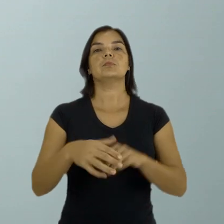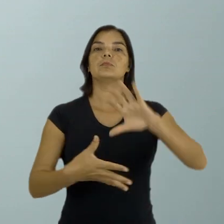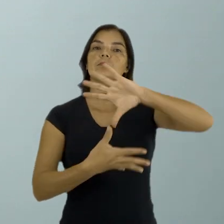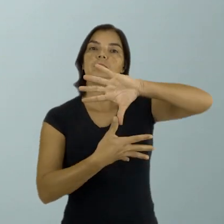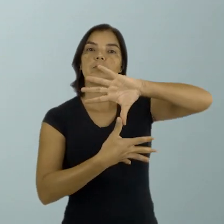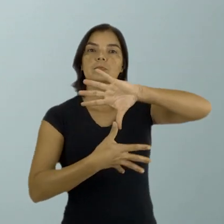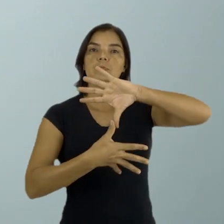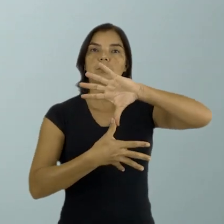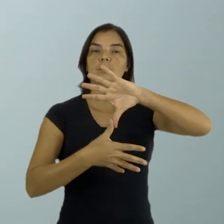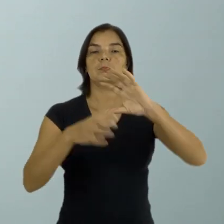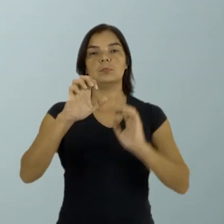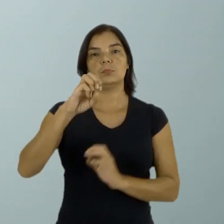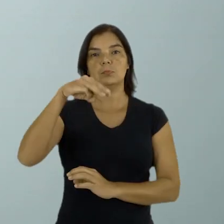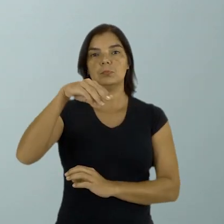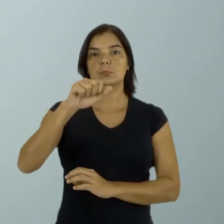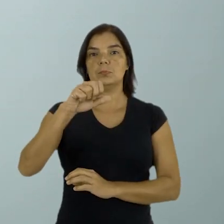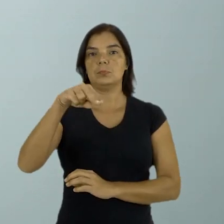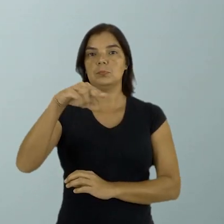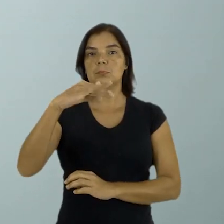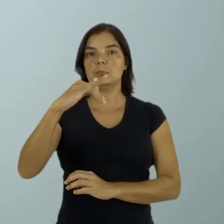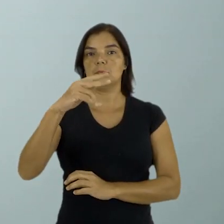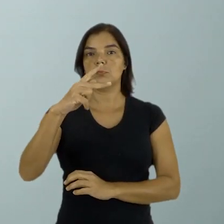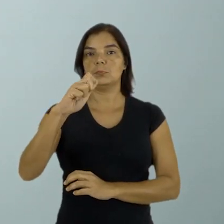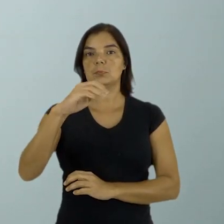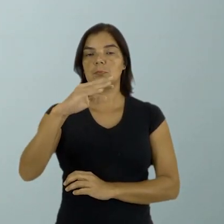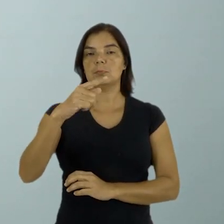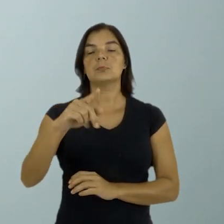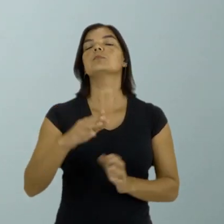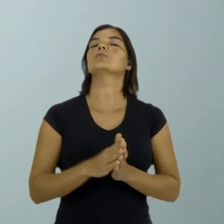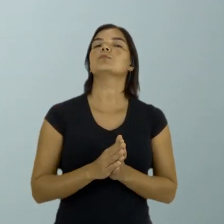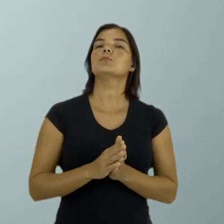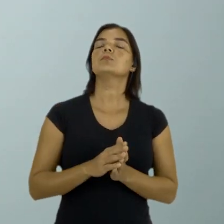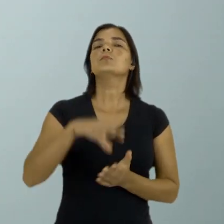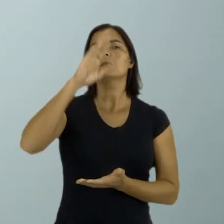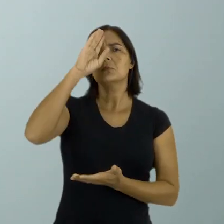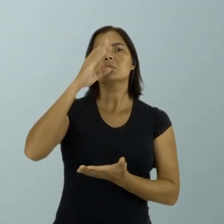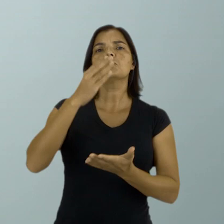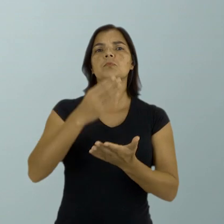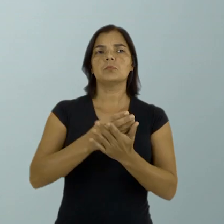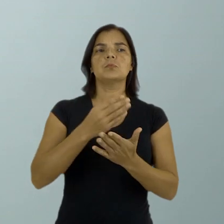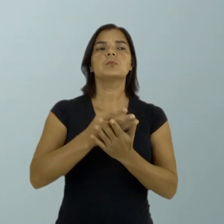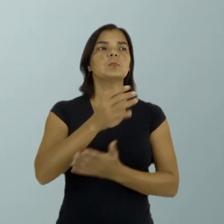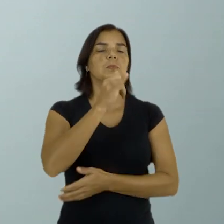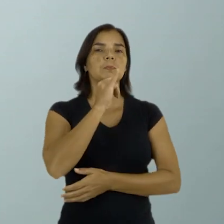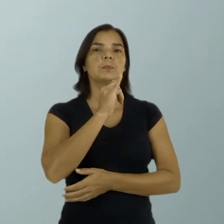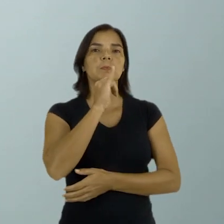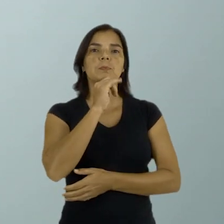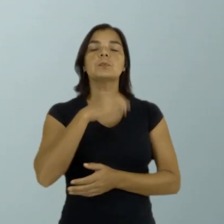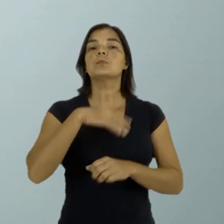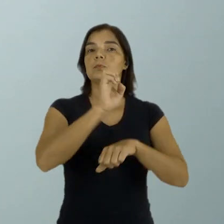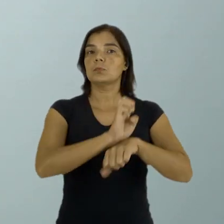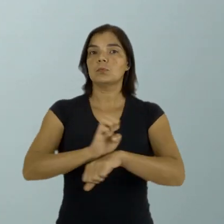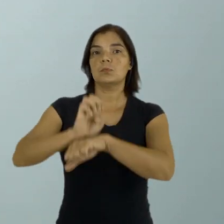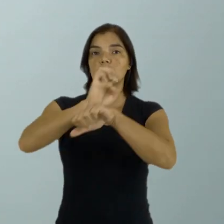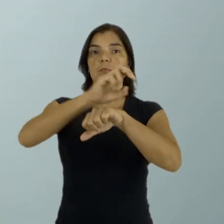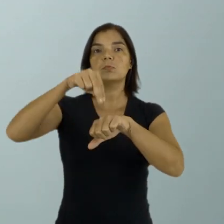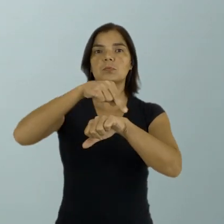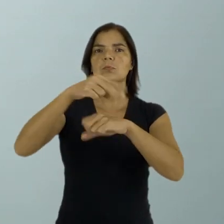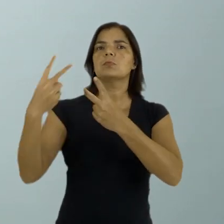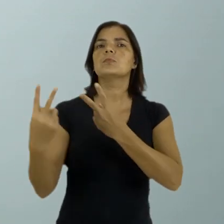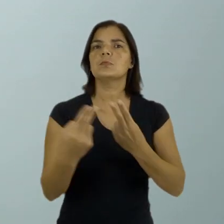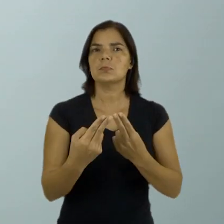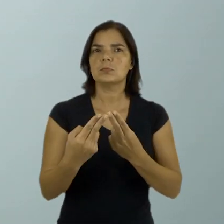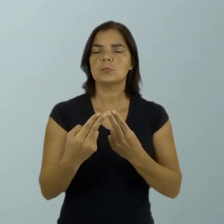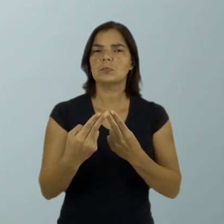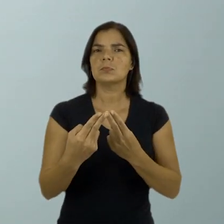Latina, certo? Bom, sobre esses conceitos, muitas pessoas acreditam que, por exemplo, Estado e nação são a mesma coisa,